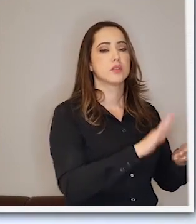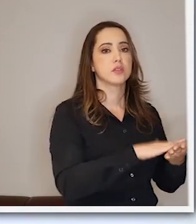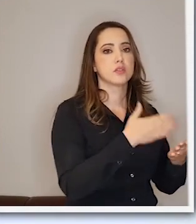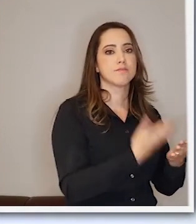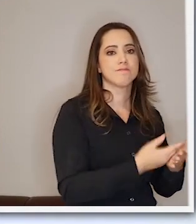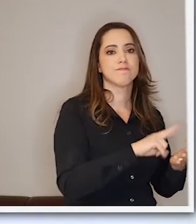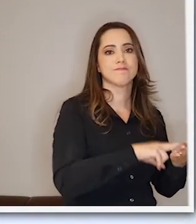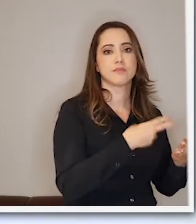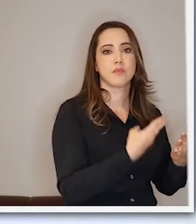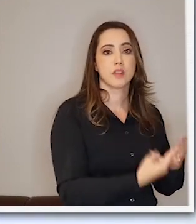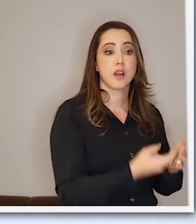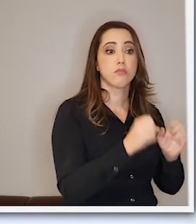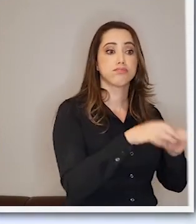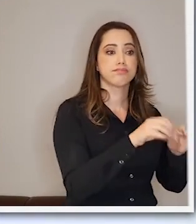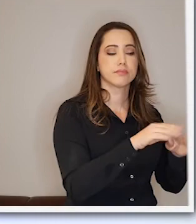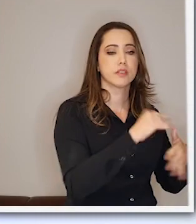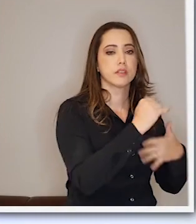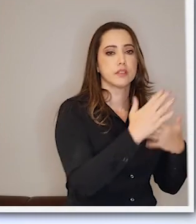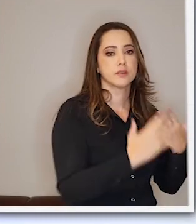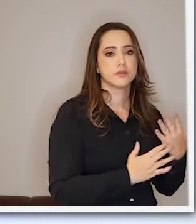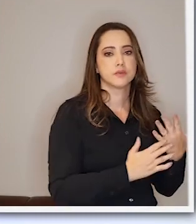democratização do uso, ensino,